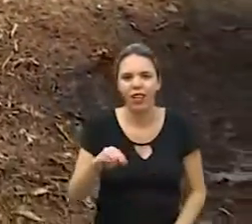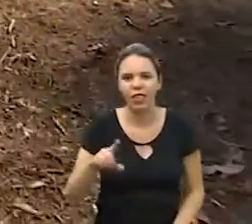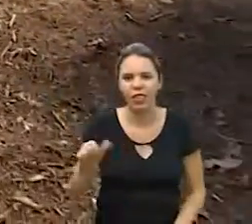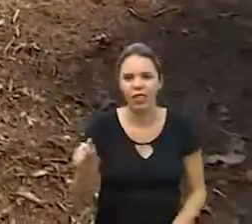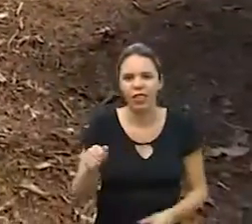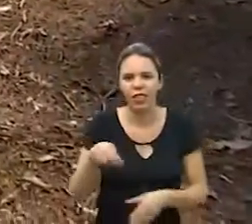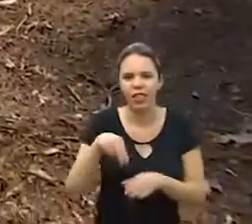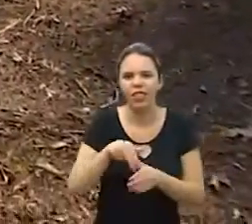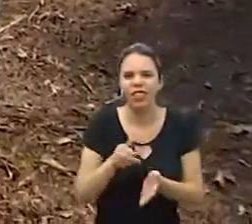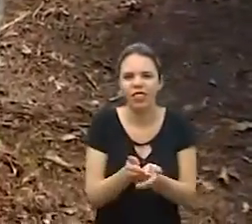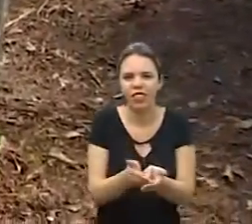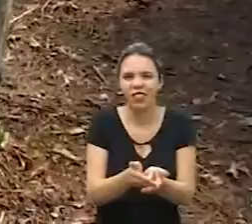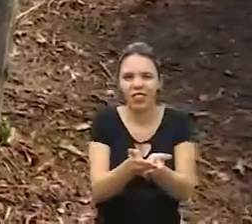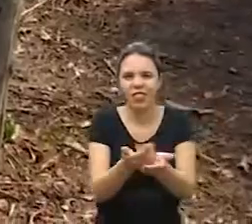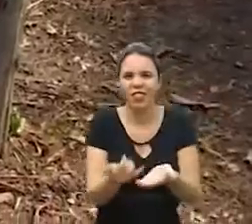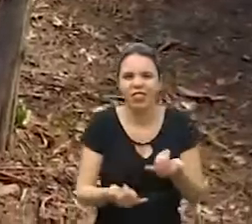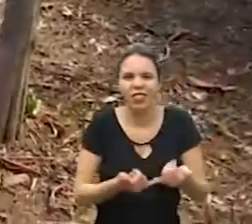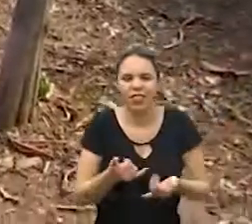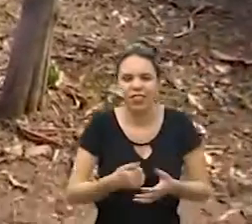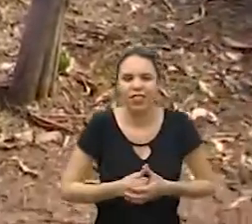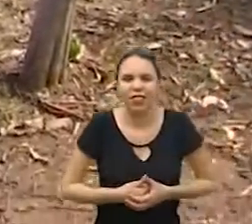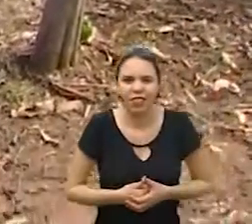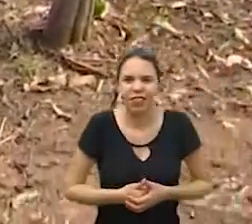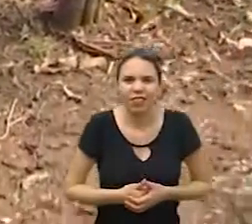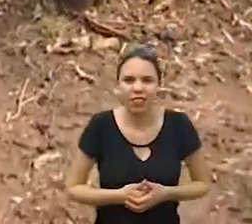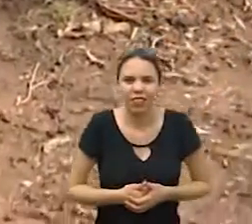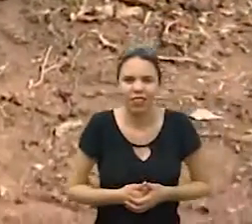Camila pegando carona na carriola.